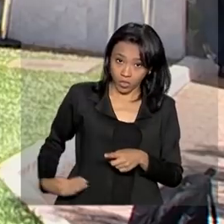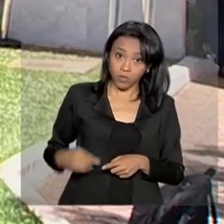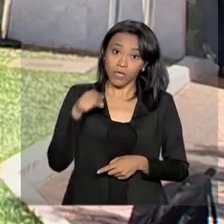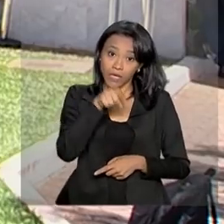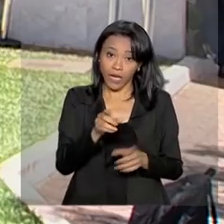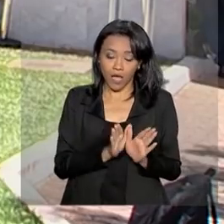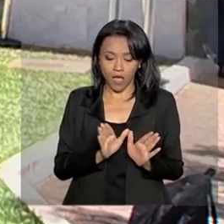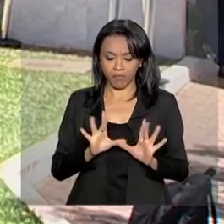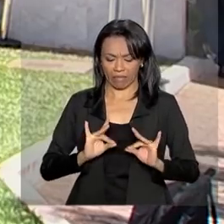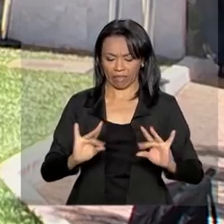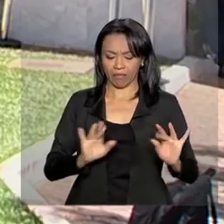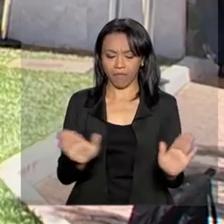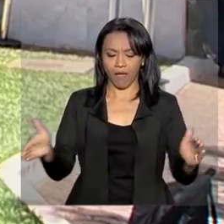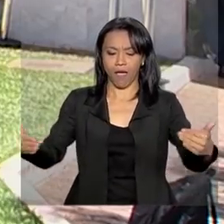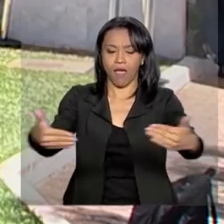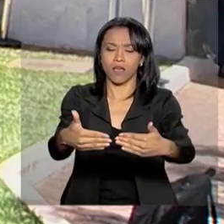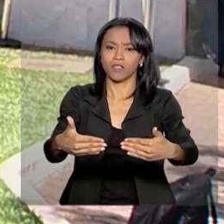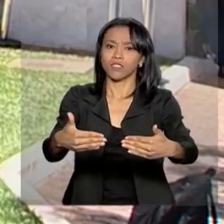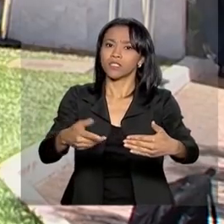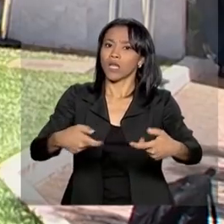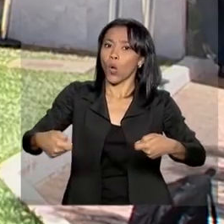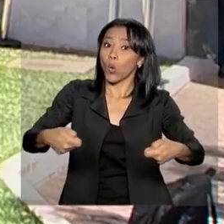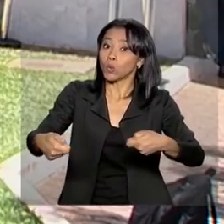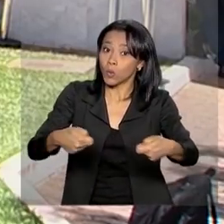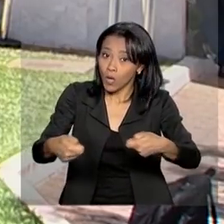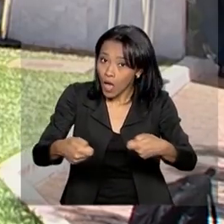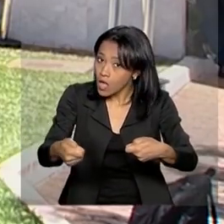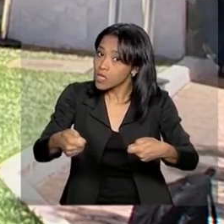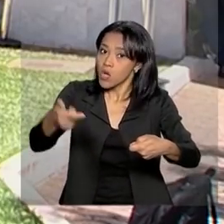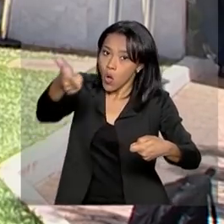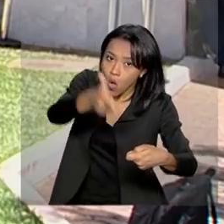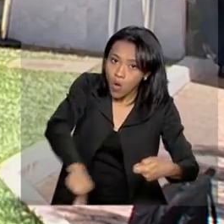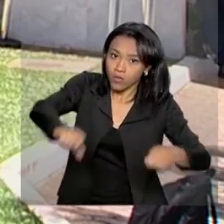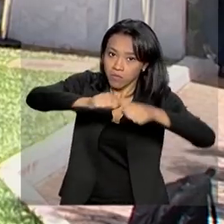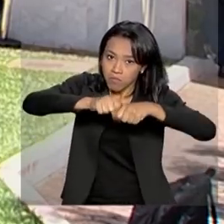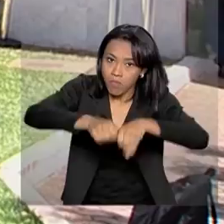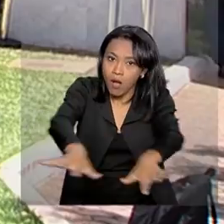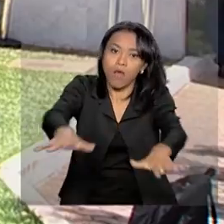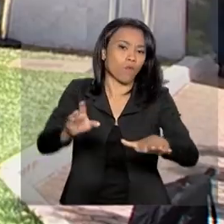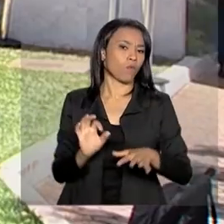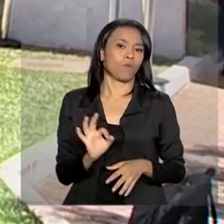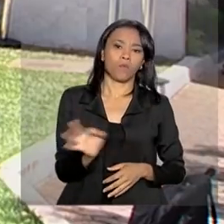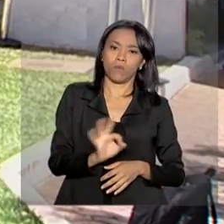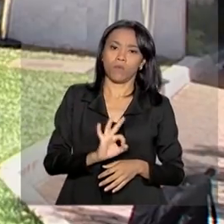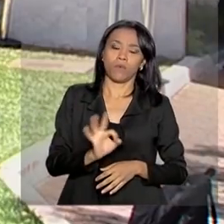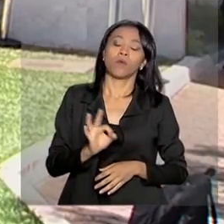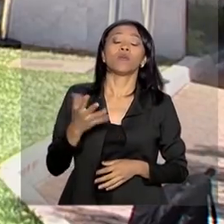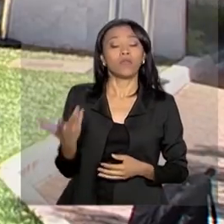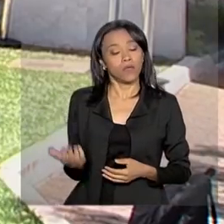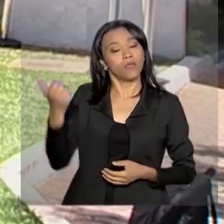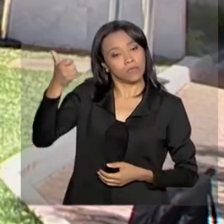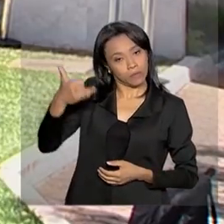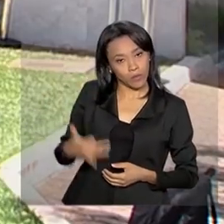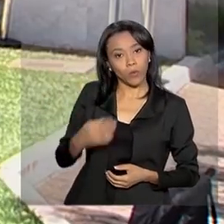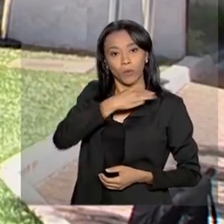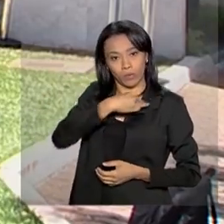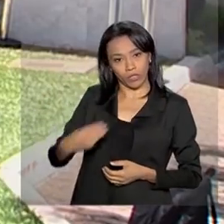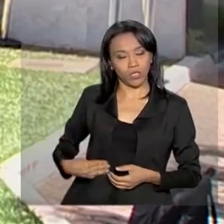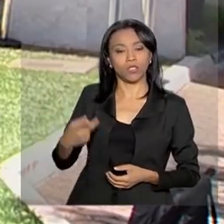está controlada e que não há risco de rompimento. Além disso, o ministro afirmou ainda que não há risco